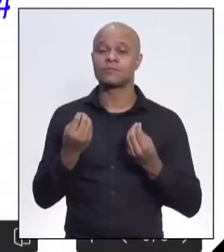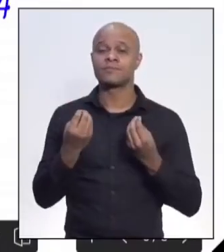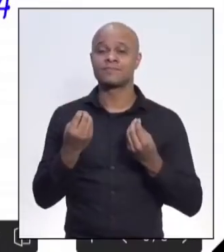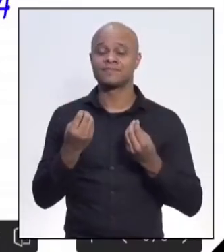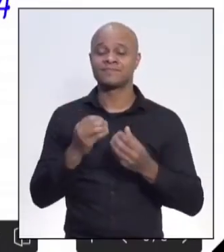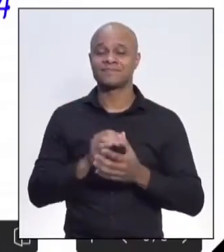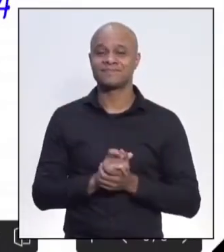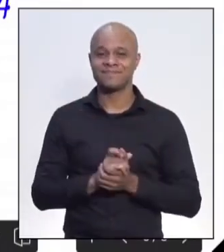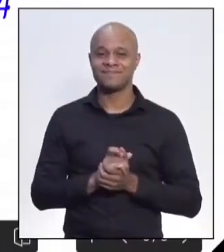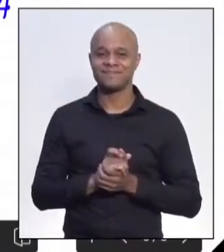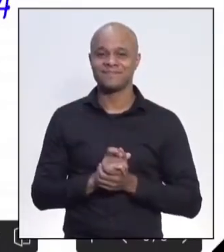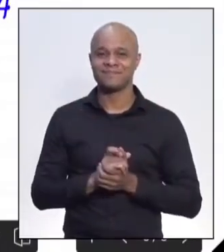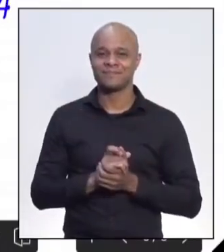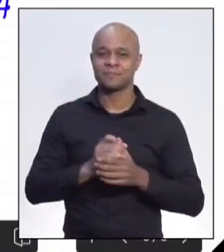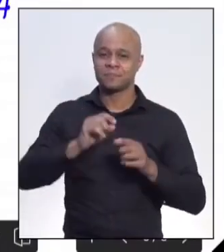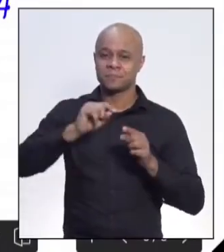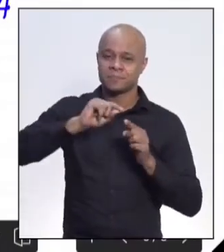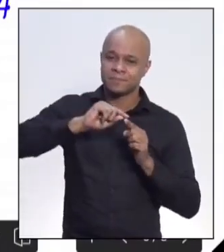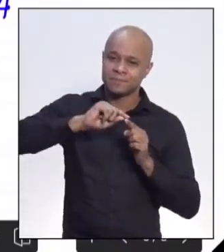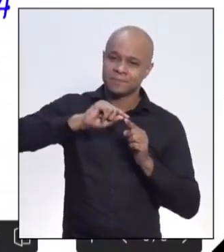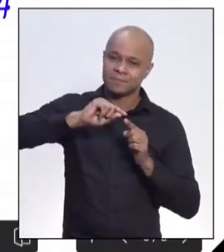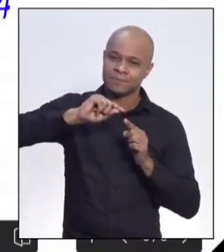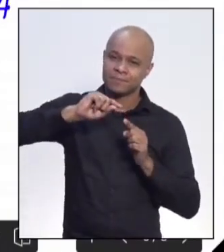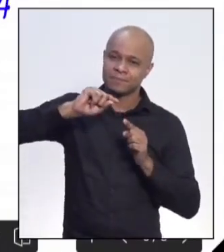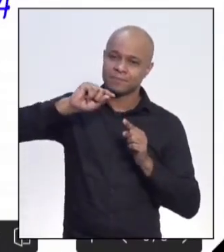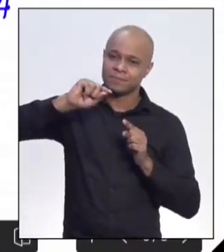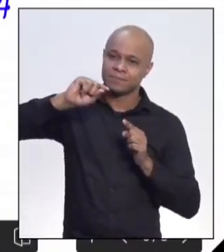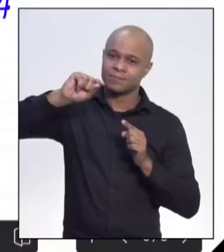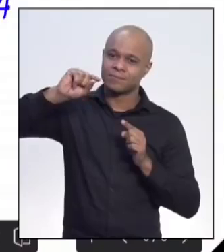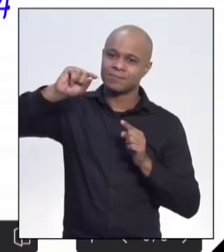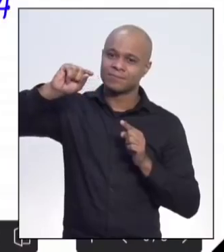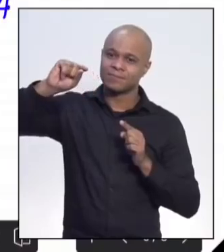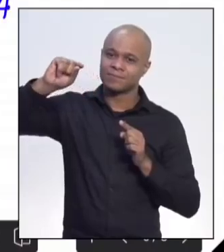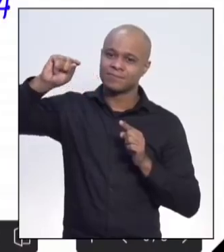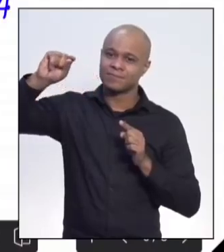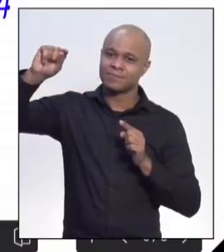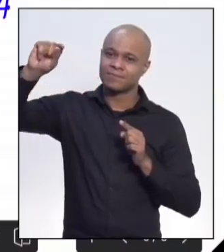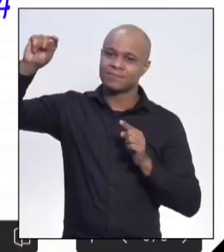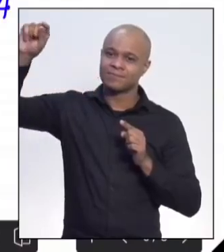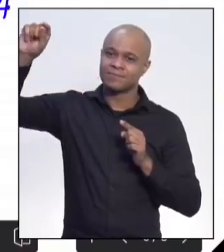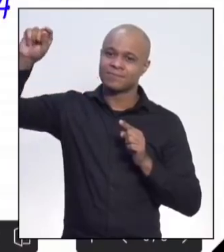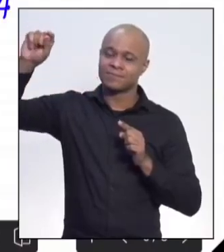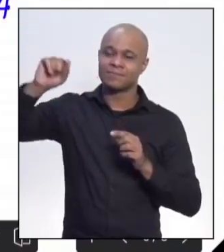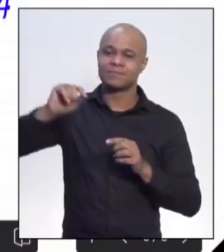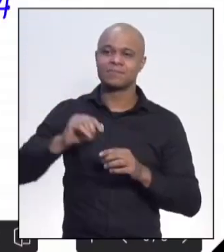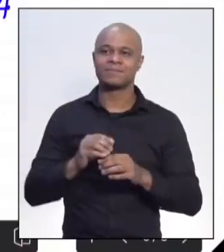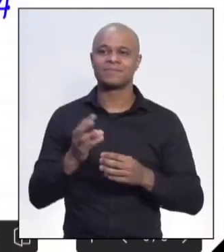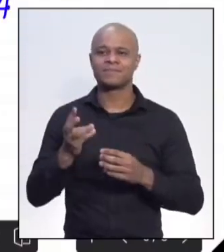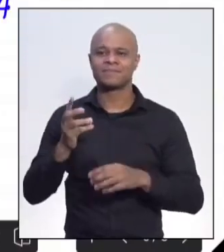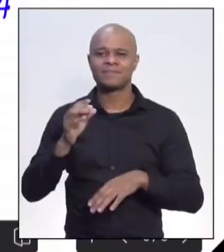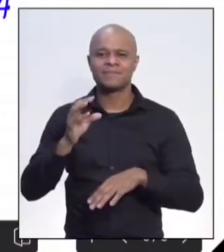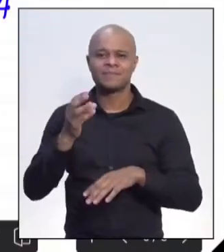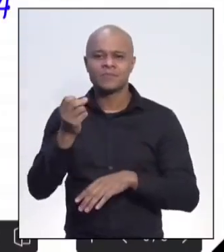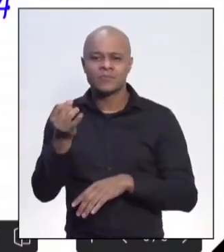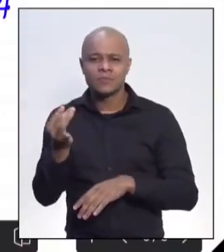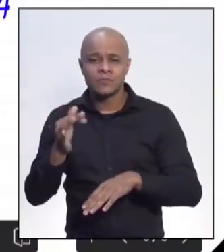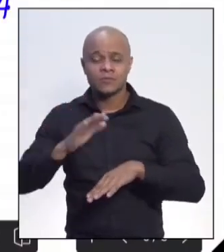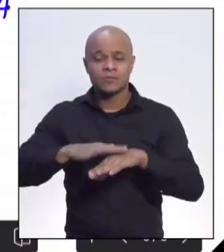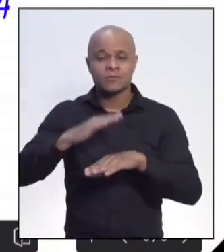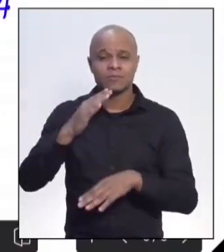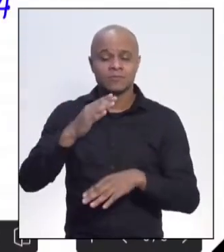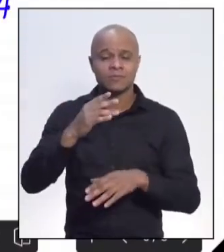banana, ele é um gráfico crescente. Quanto mais quilos de banana eu